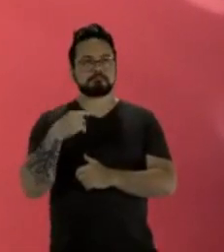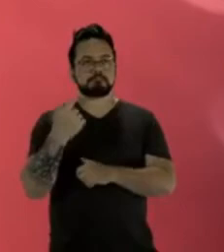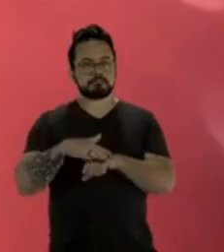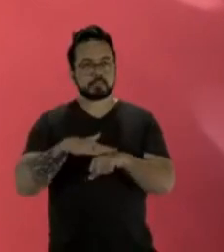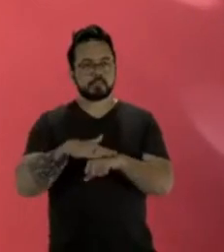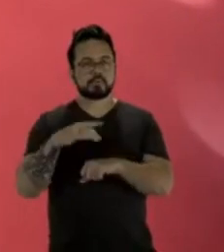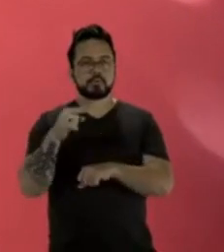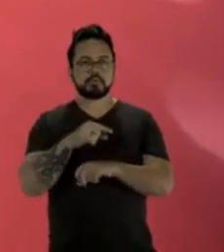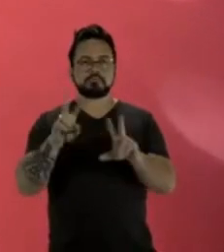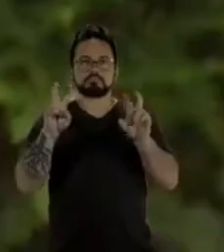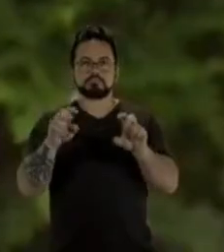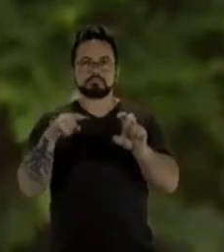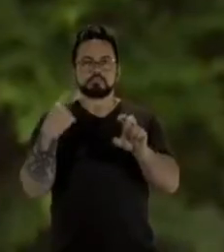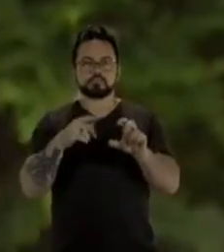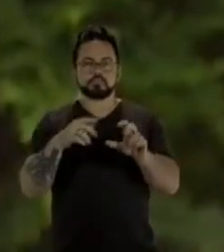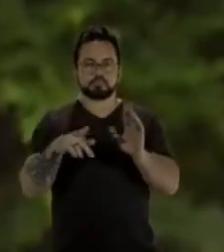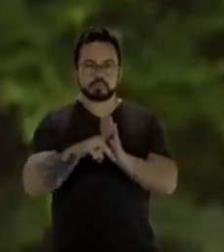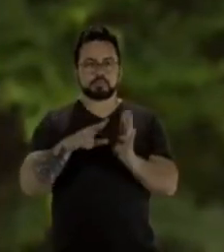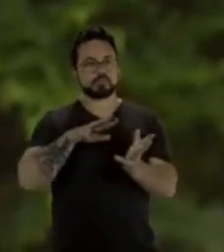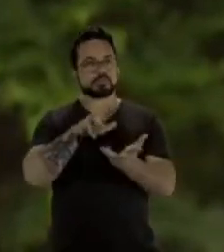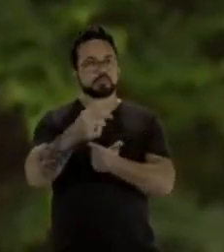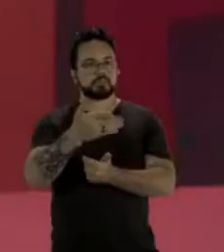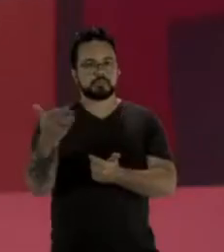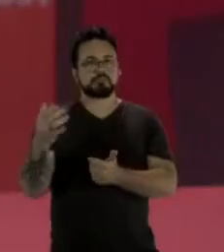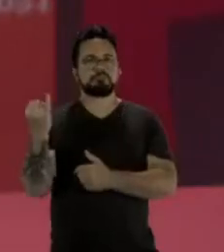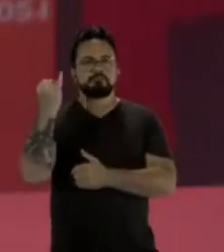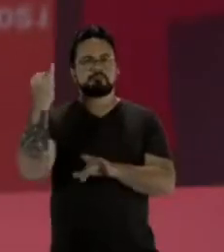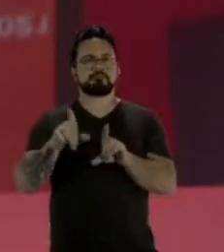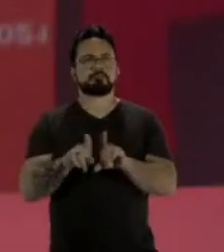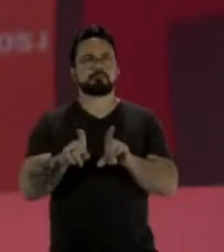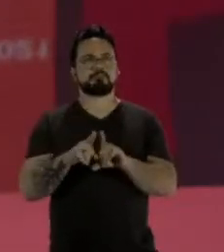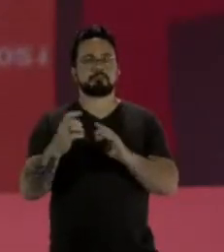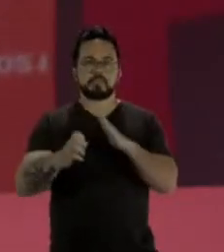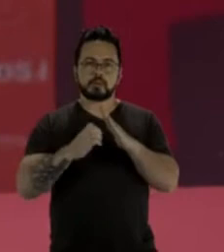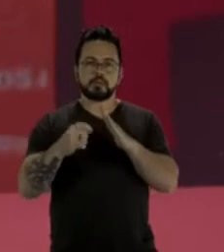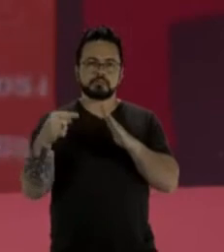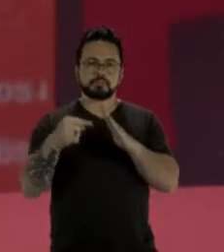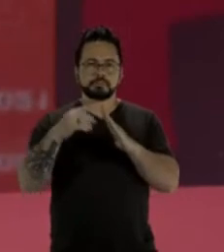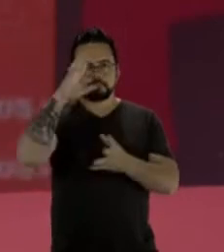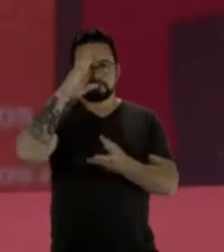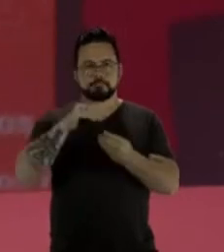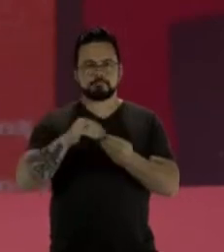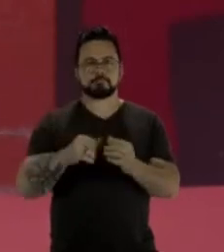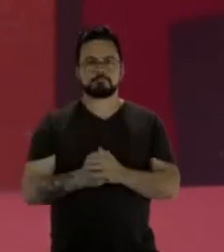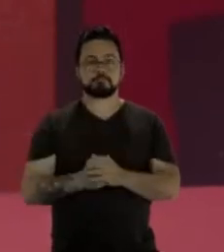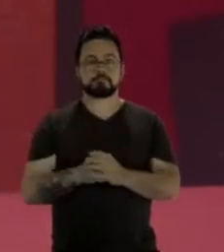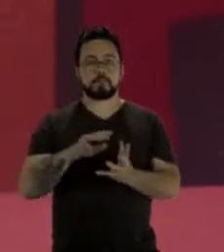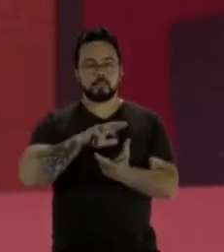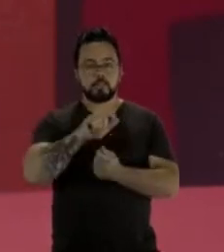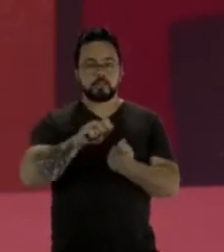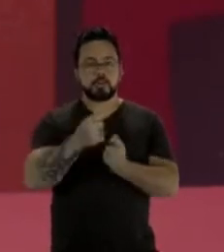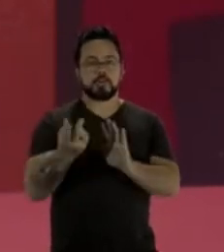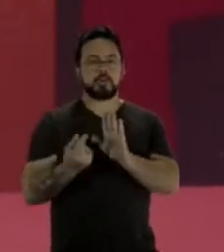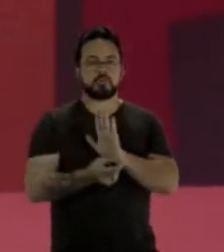falou agora, sobre ser para todo mundo. Muito obrigada. E é muito importante também a indústria entender que a